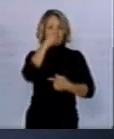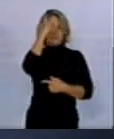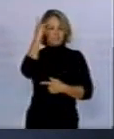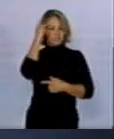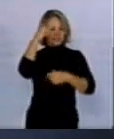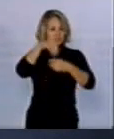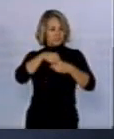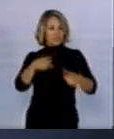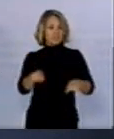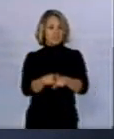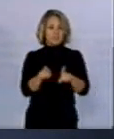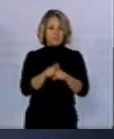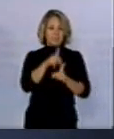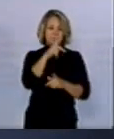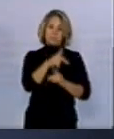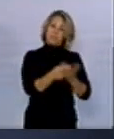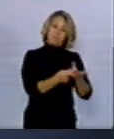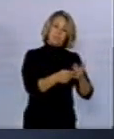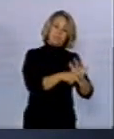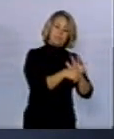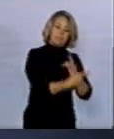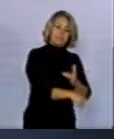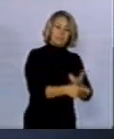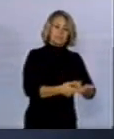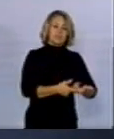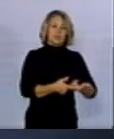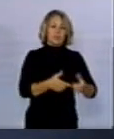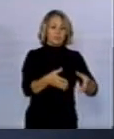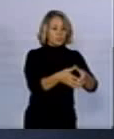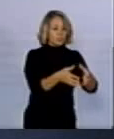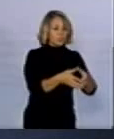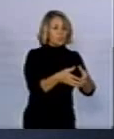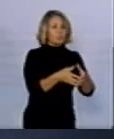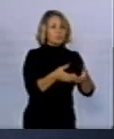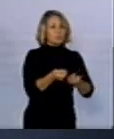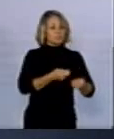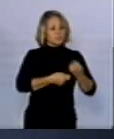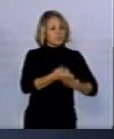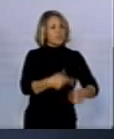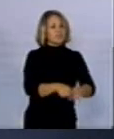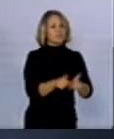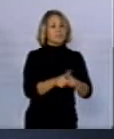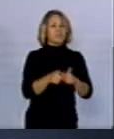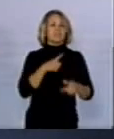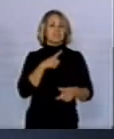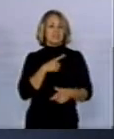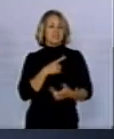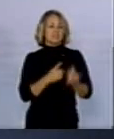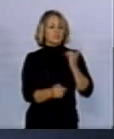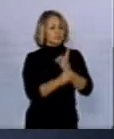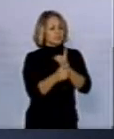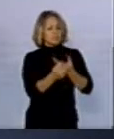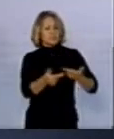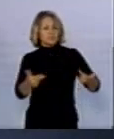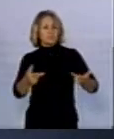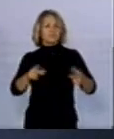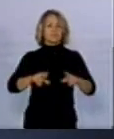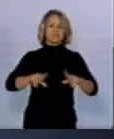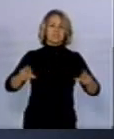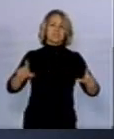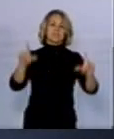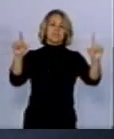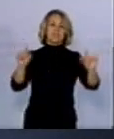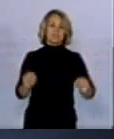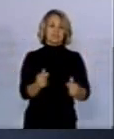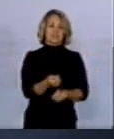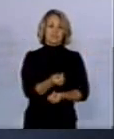consumidor, mas também para o próprio segmento que se dinamiza. Então, nós verificamos já um aumento no número de oferta de serviços, redução de preços para o